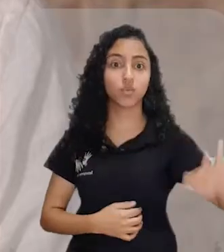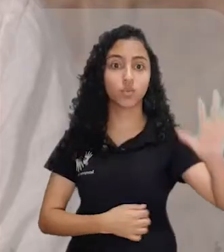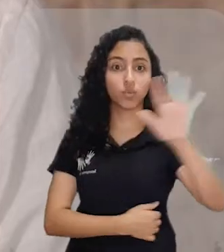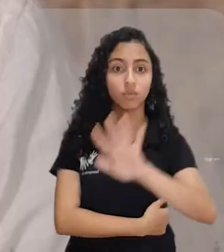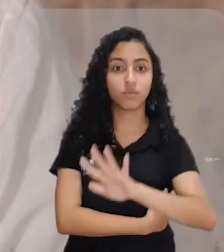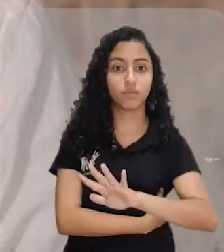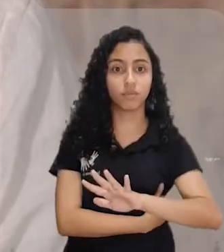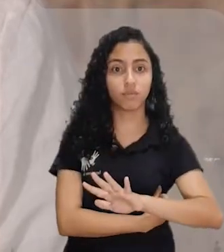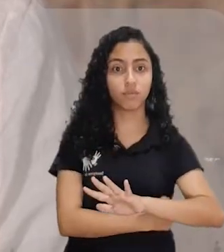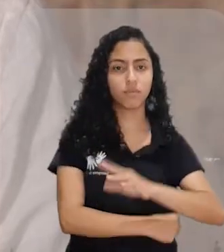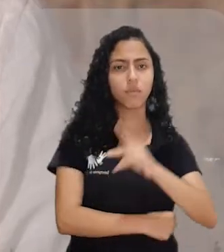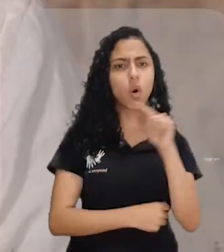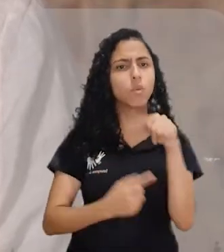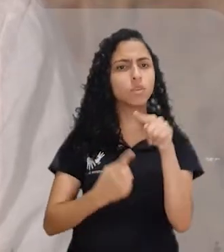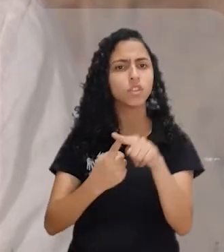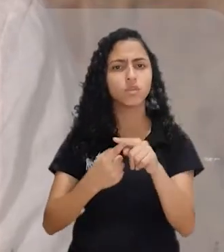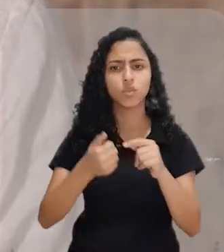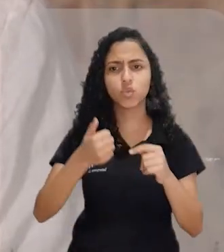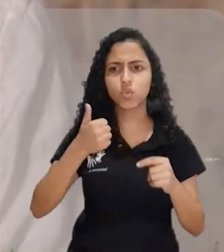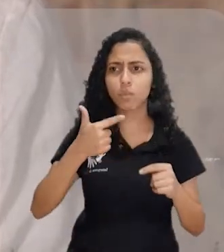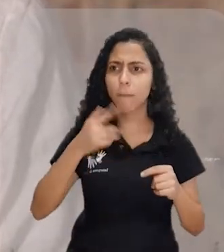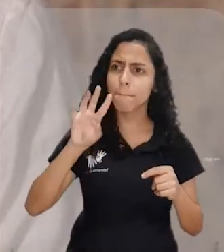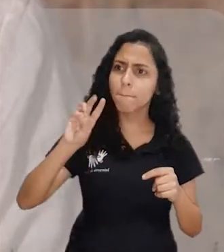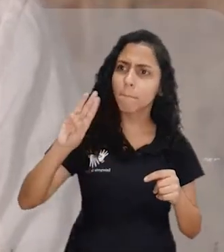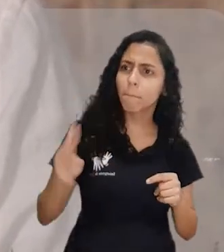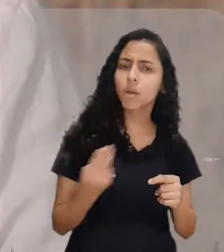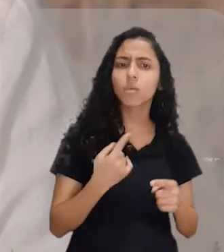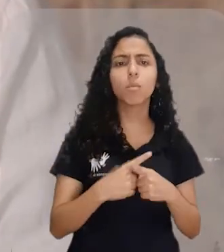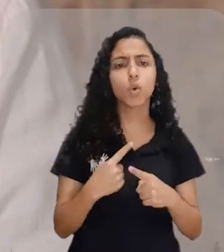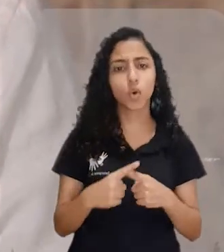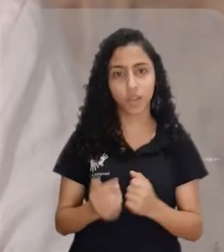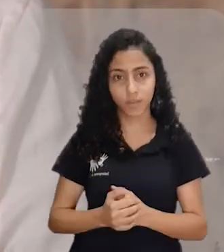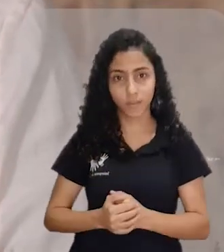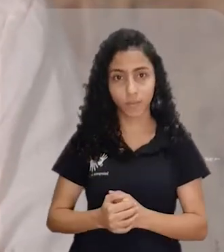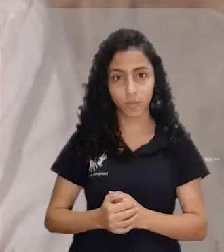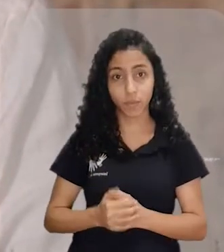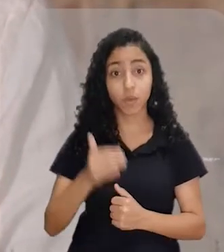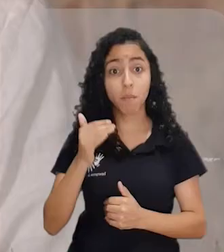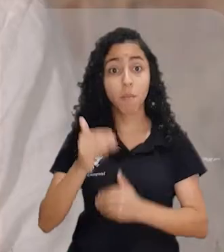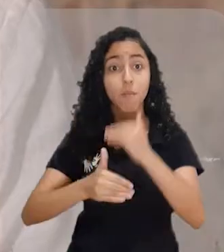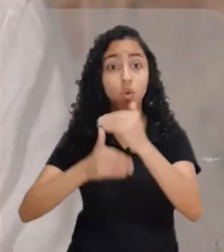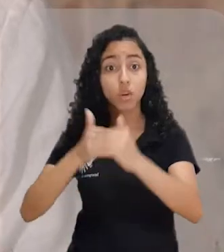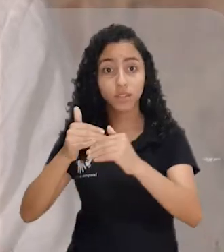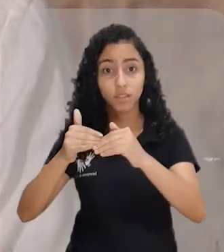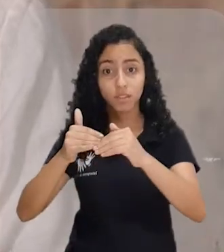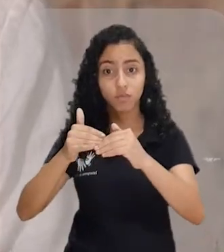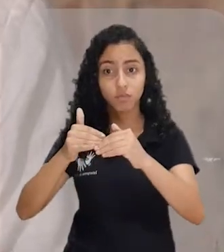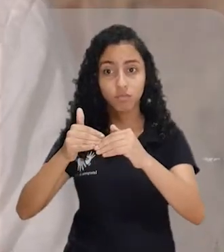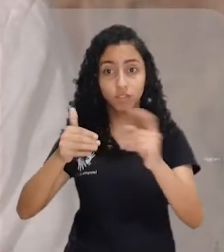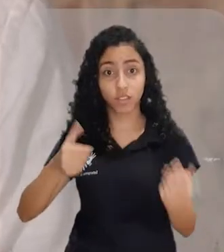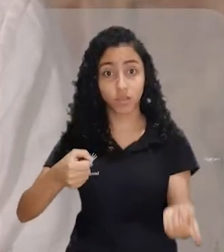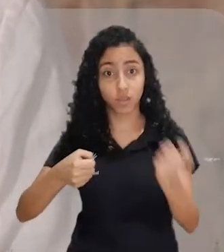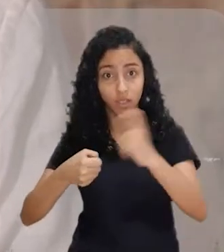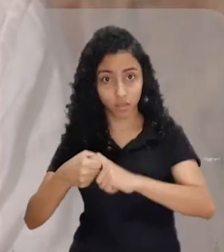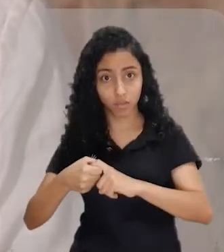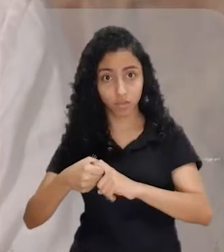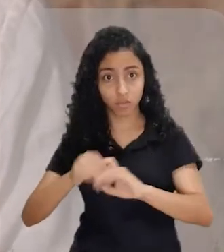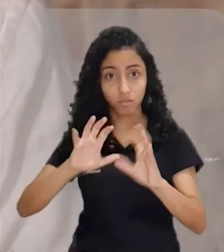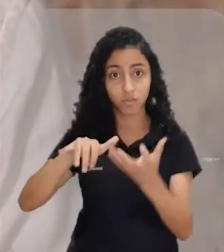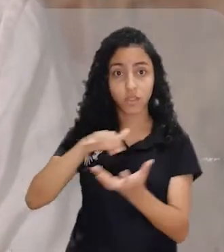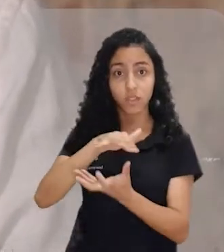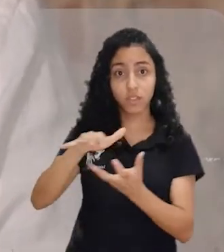Brasil. Por que eles decidiram incluir uma meta dessa, né, de 2 milhões de hectares? Porque no processo de restauração,